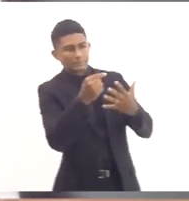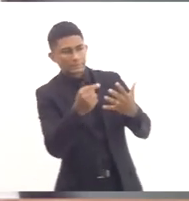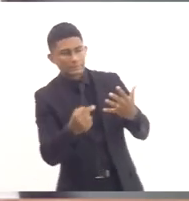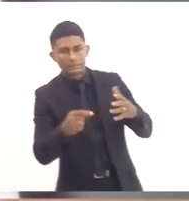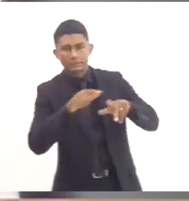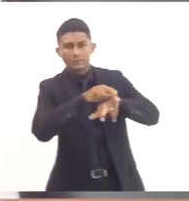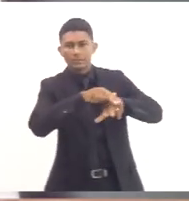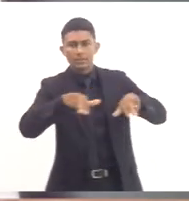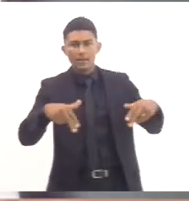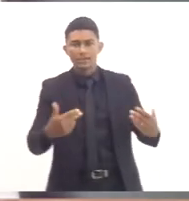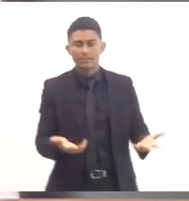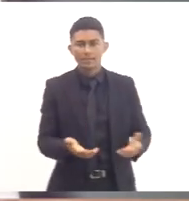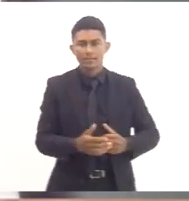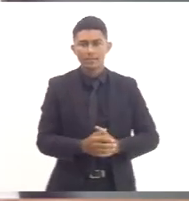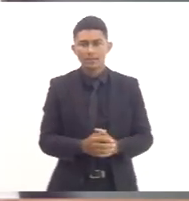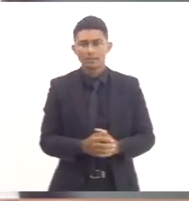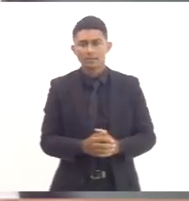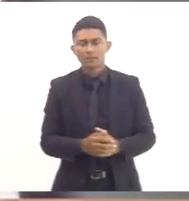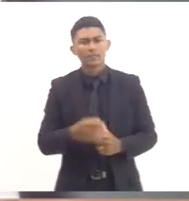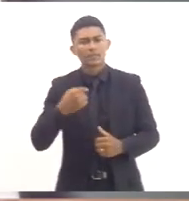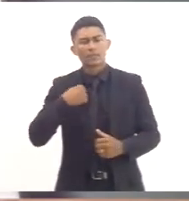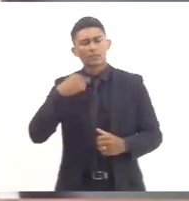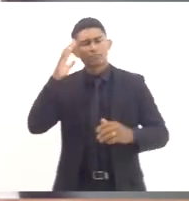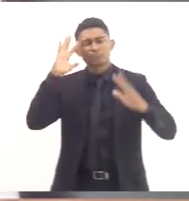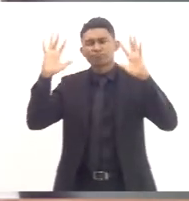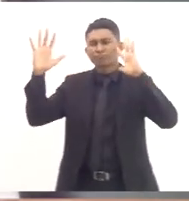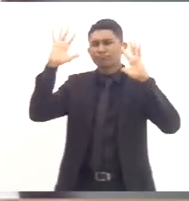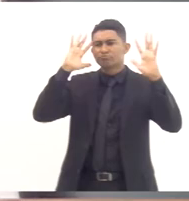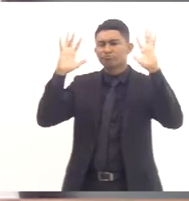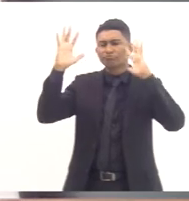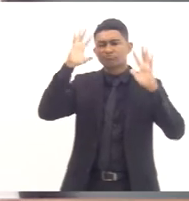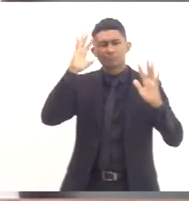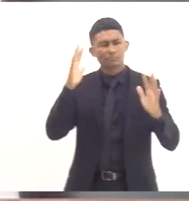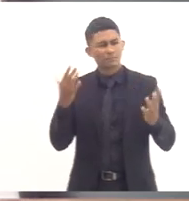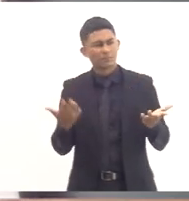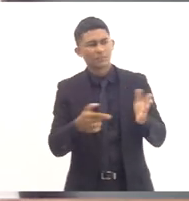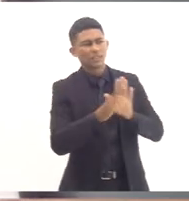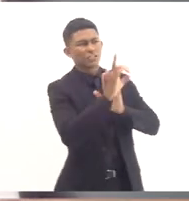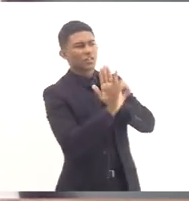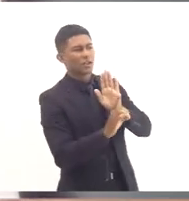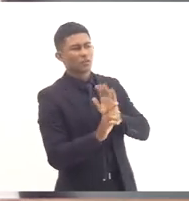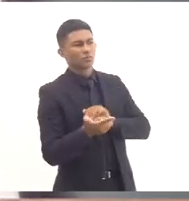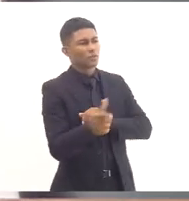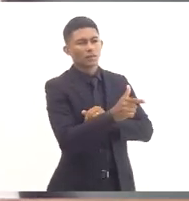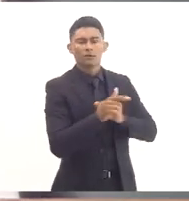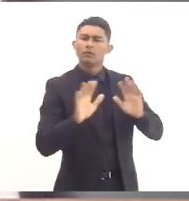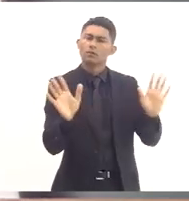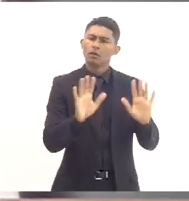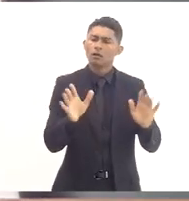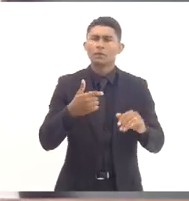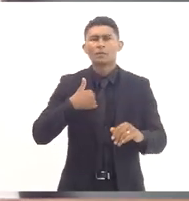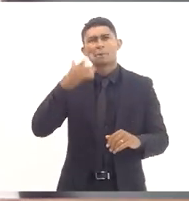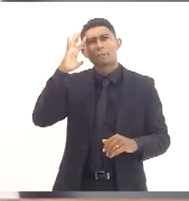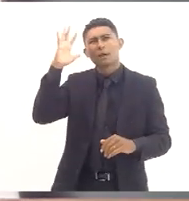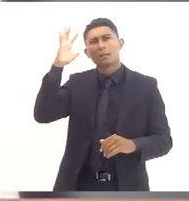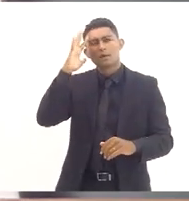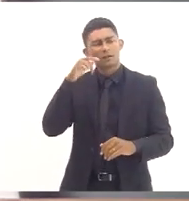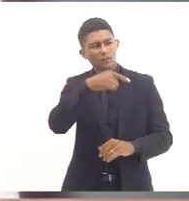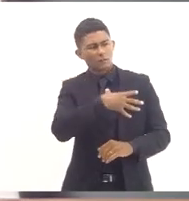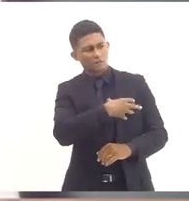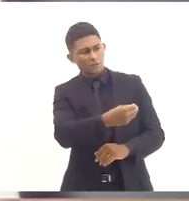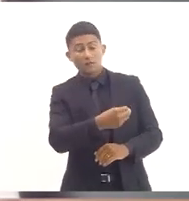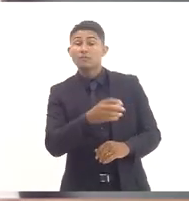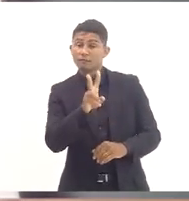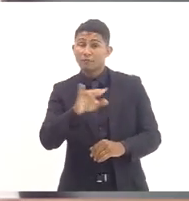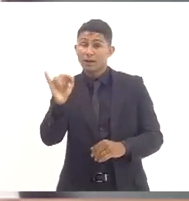que eu não posso me iludir não é que ele não tem o direito mas eu não posso me iludir o meu filho vai fazer uma